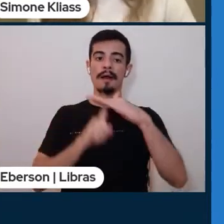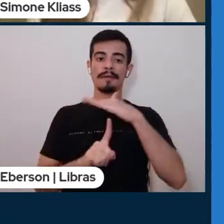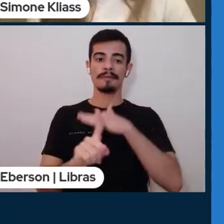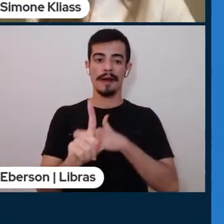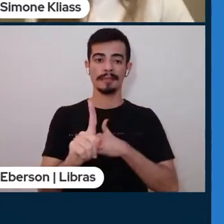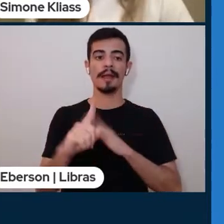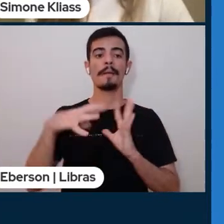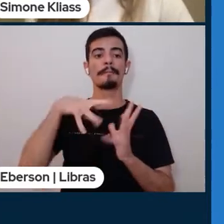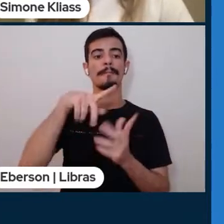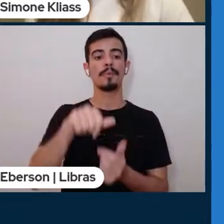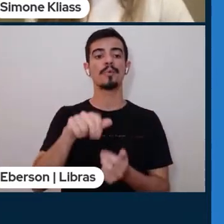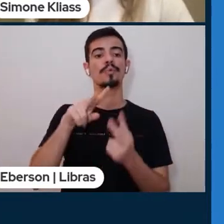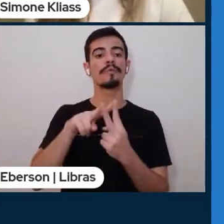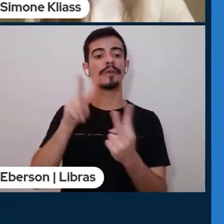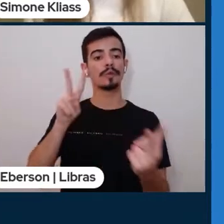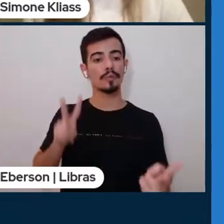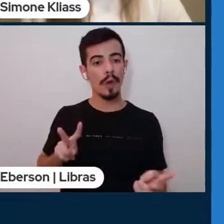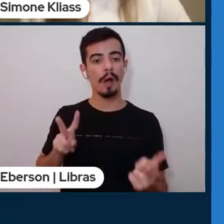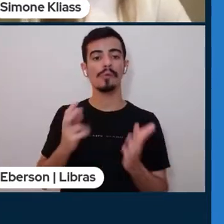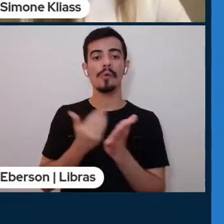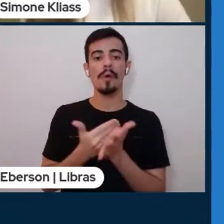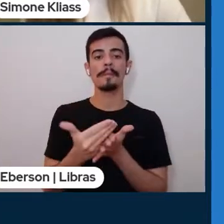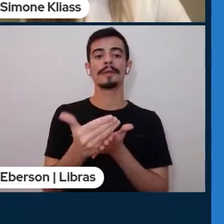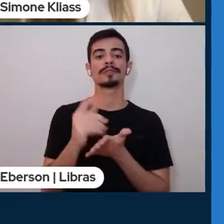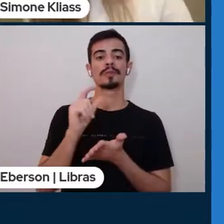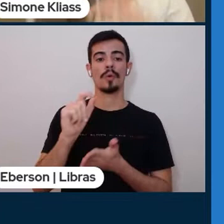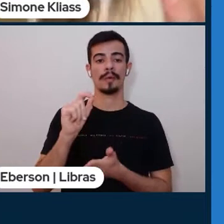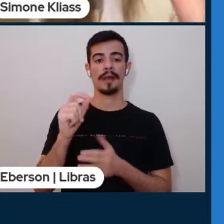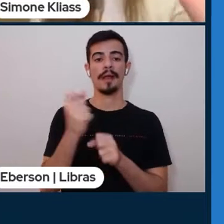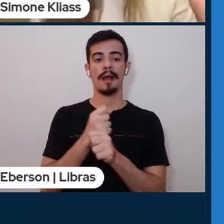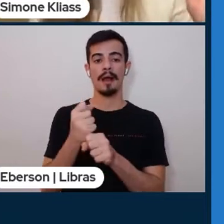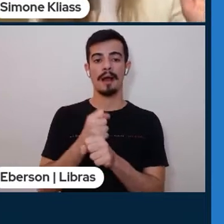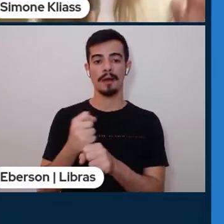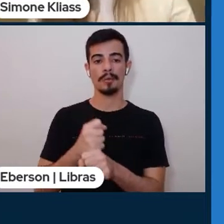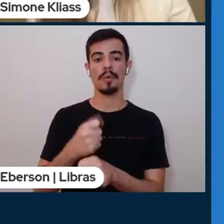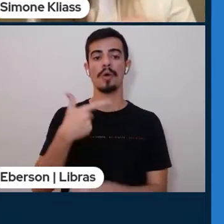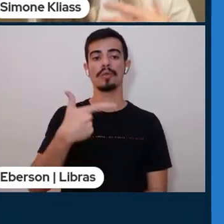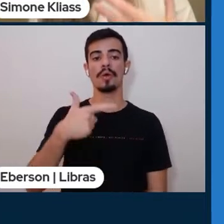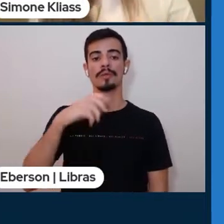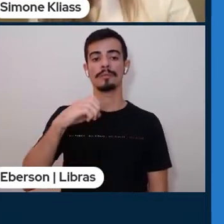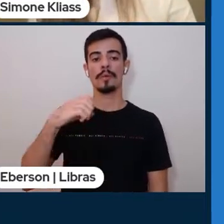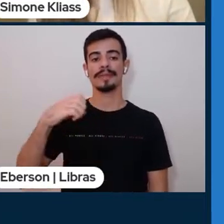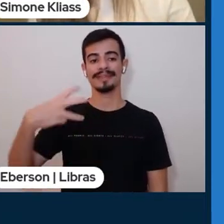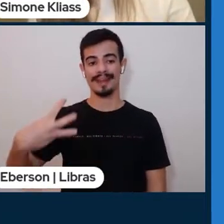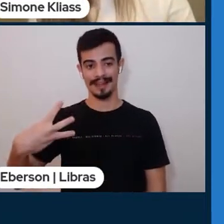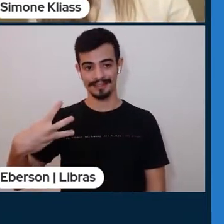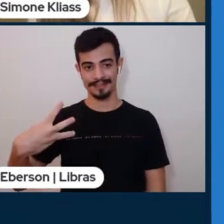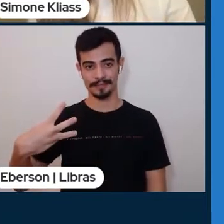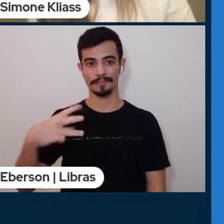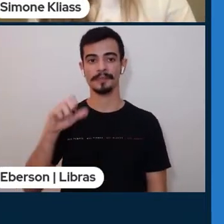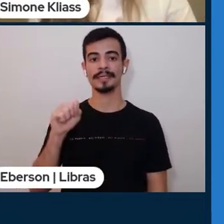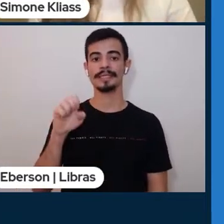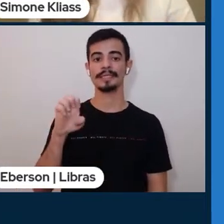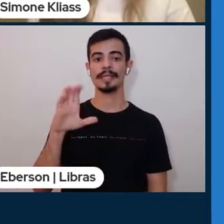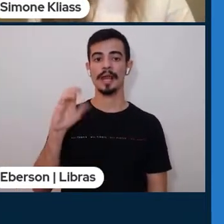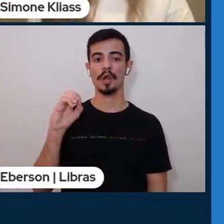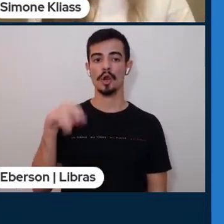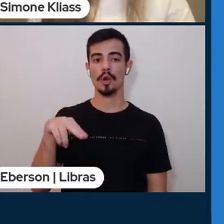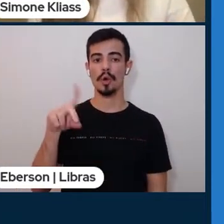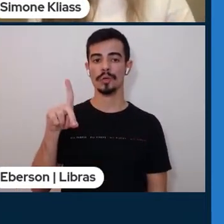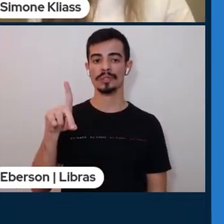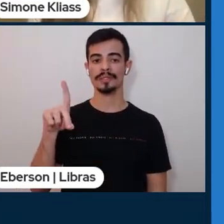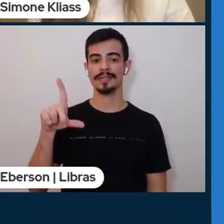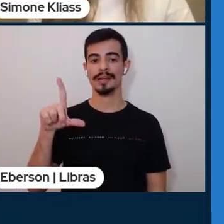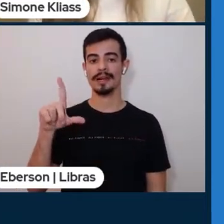desde a criação do Second Life em 2003 Ou até antes disso é um longo caminho muito